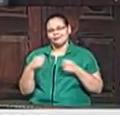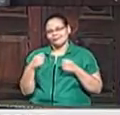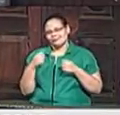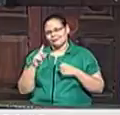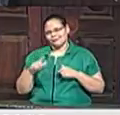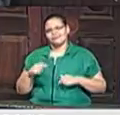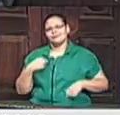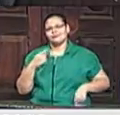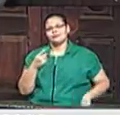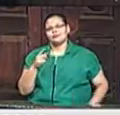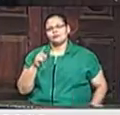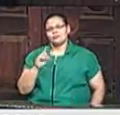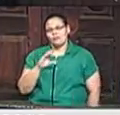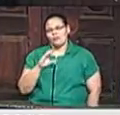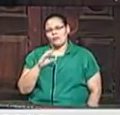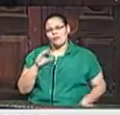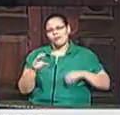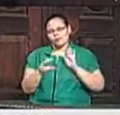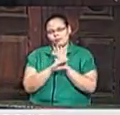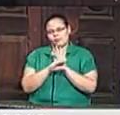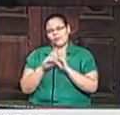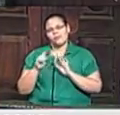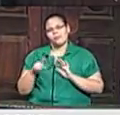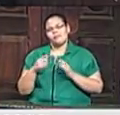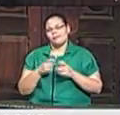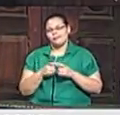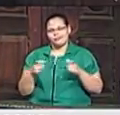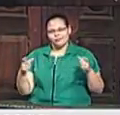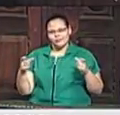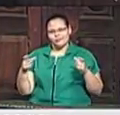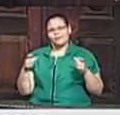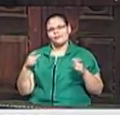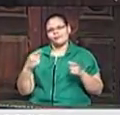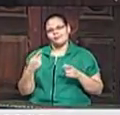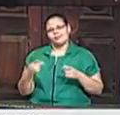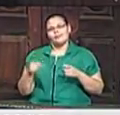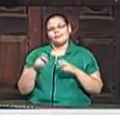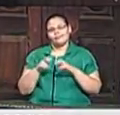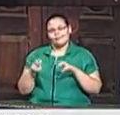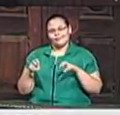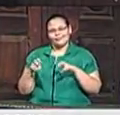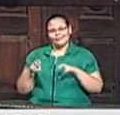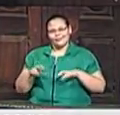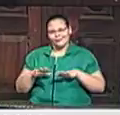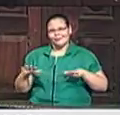foi acompanhado pela maioria dos membros da comissão.